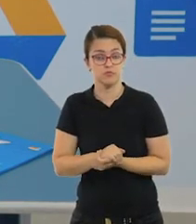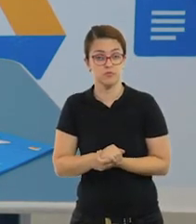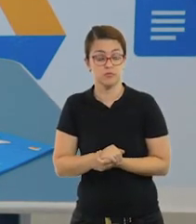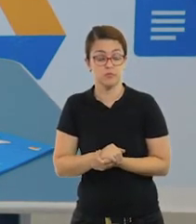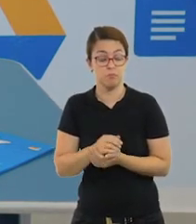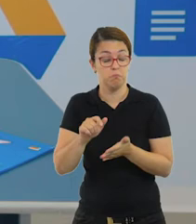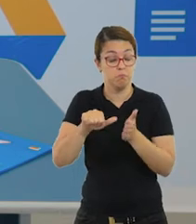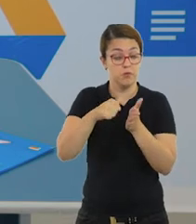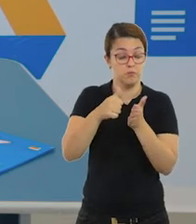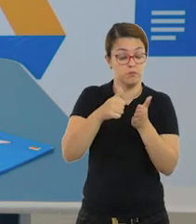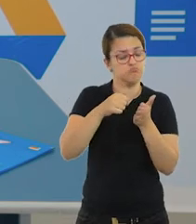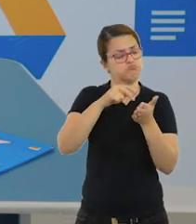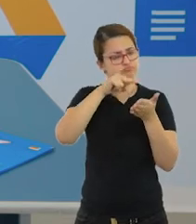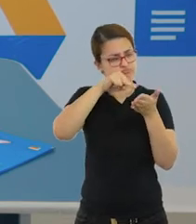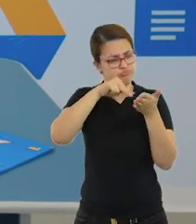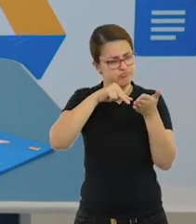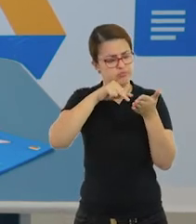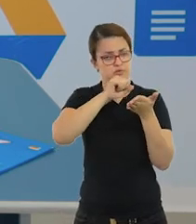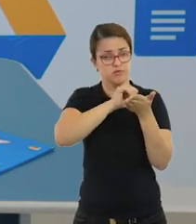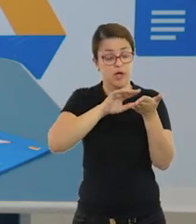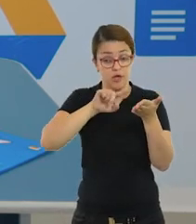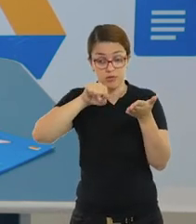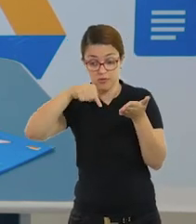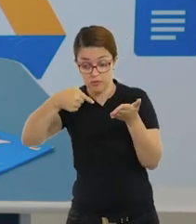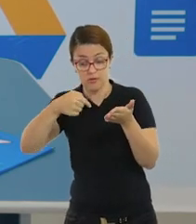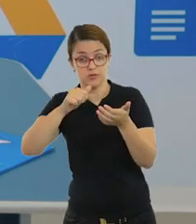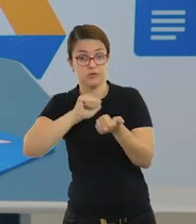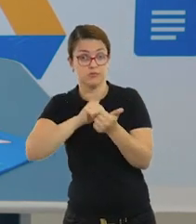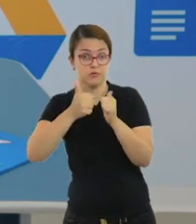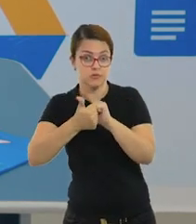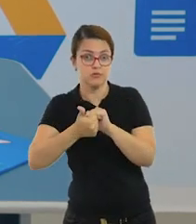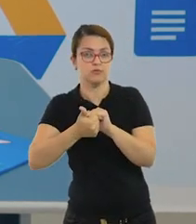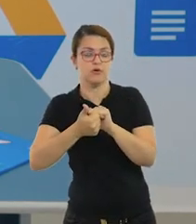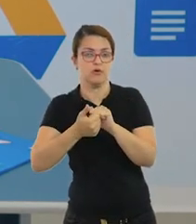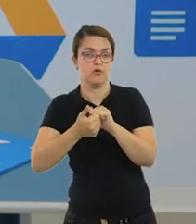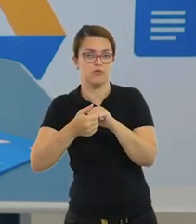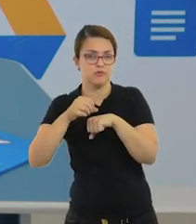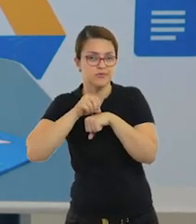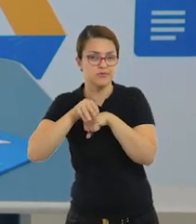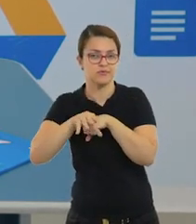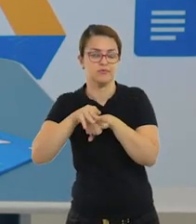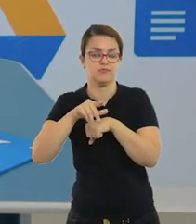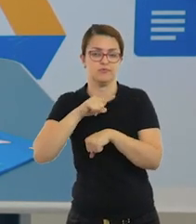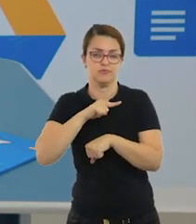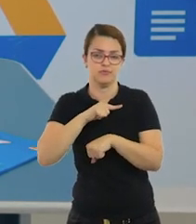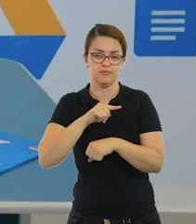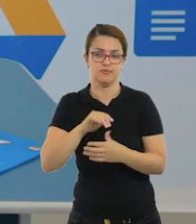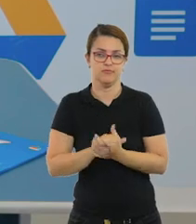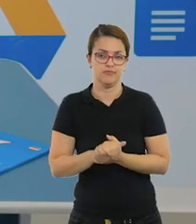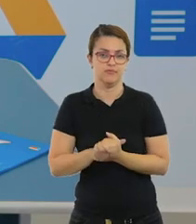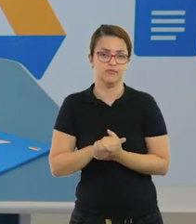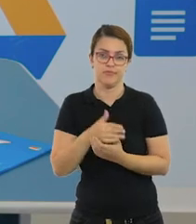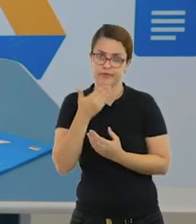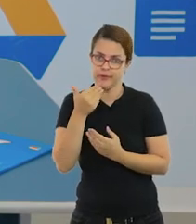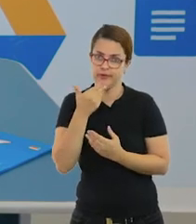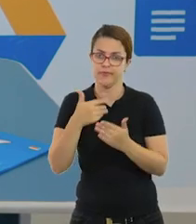regular e depois a adaptação que nós estamos sugerindo. Isso vai facilitar e muito quando você for colocar em